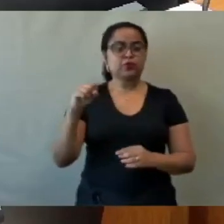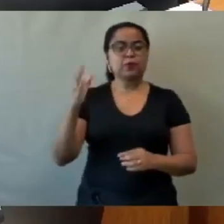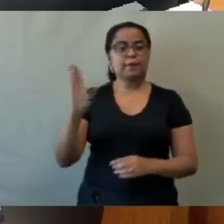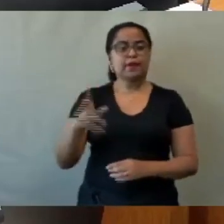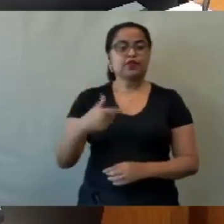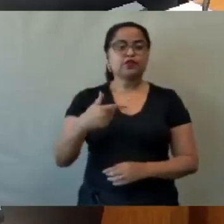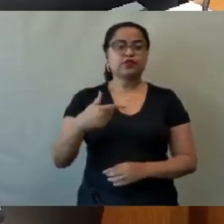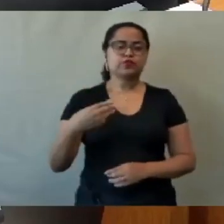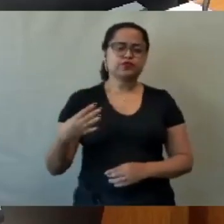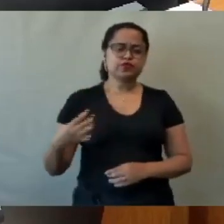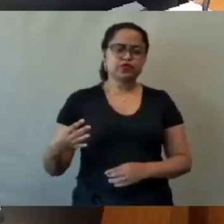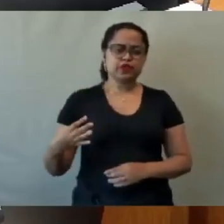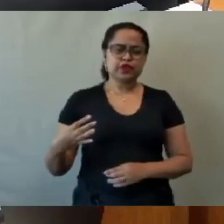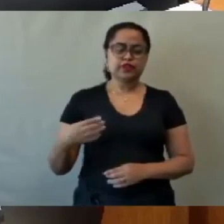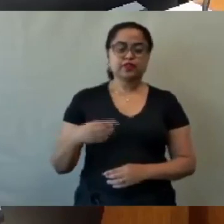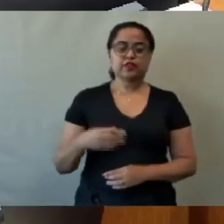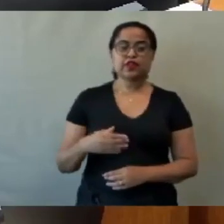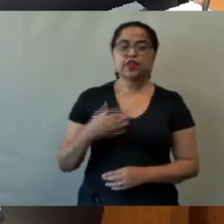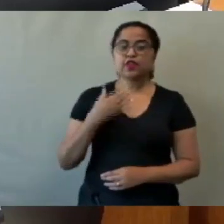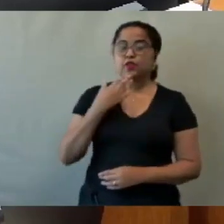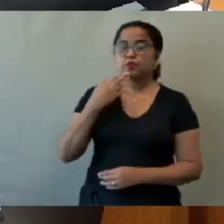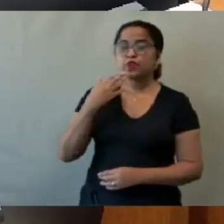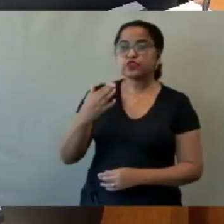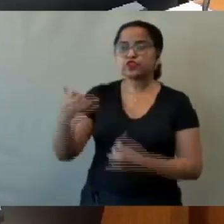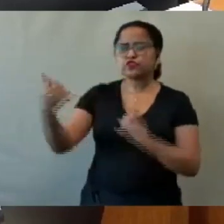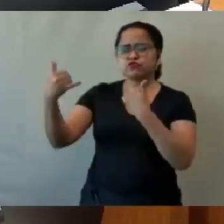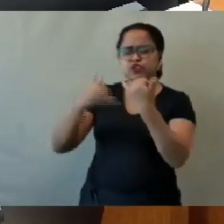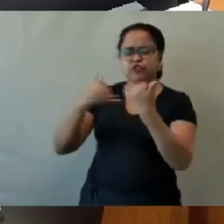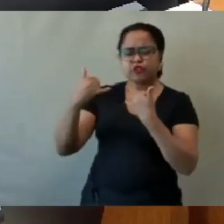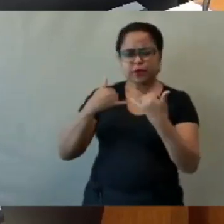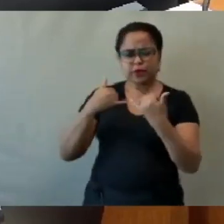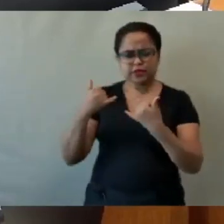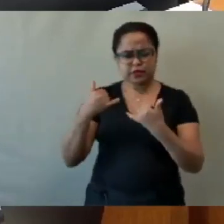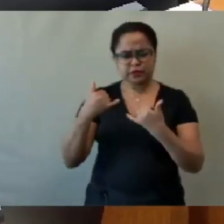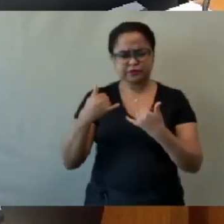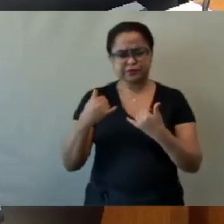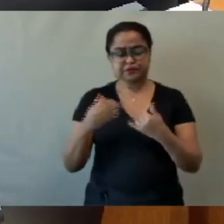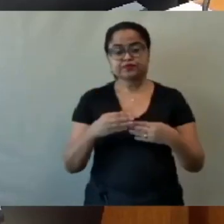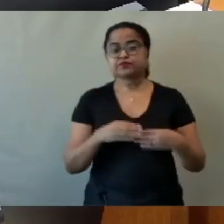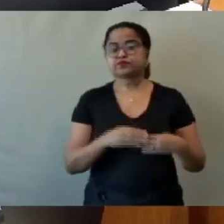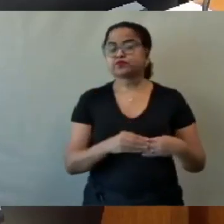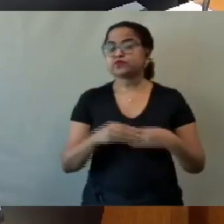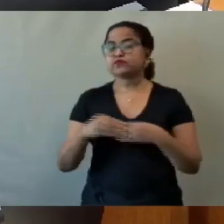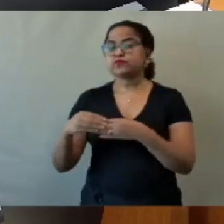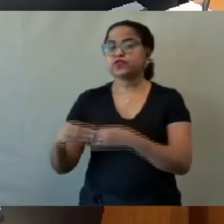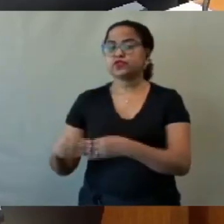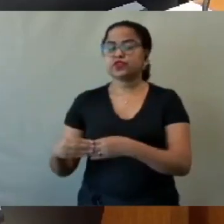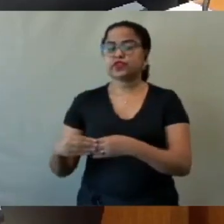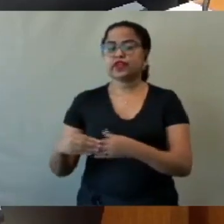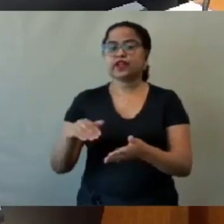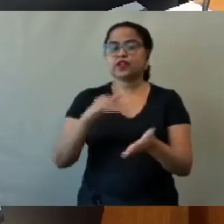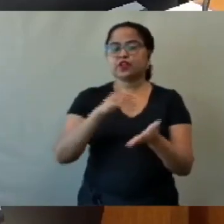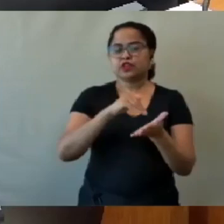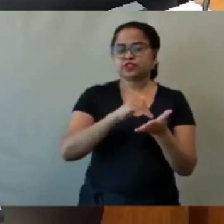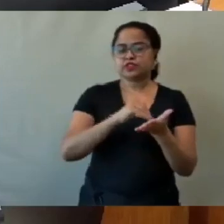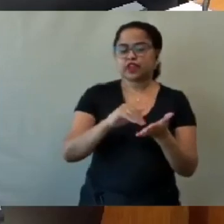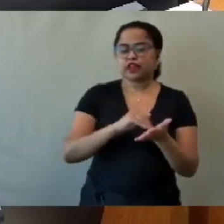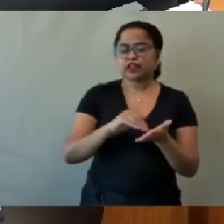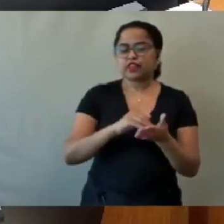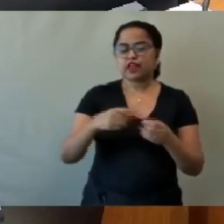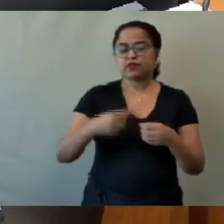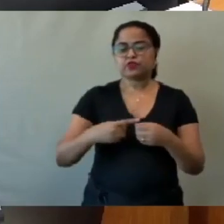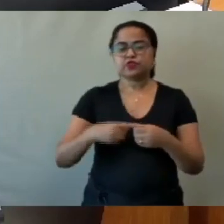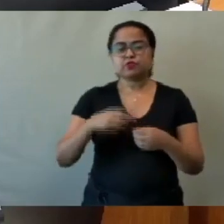788/2024, solicitação, pedido de informação. Destinatário, Secretário Municipal